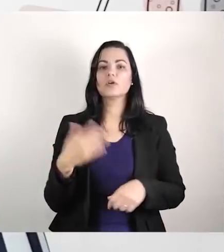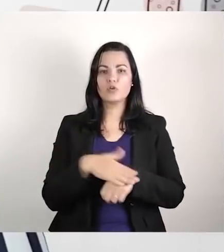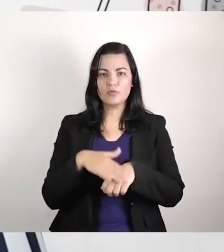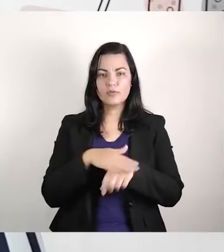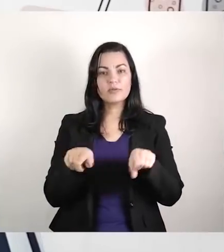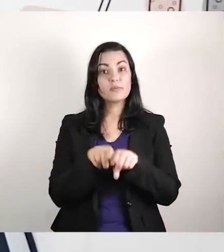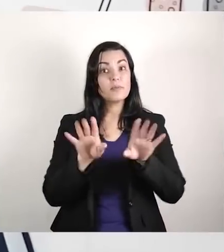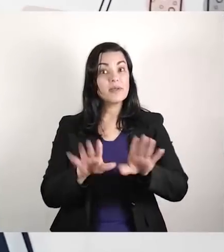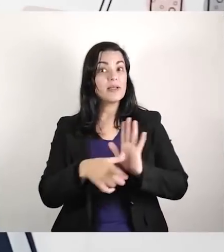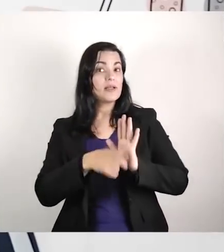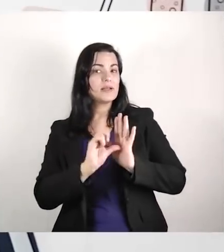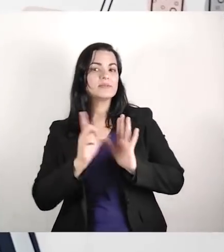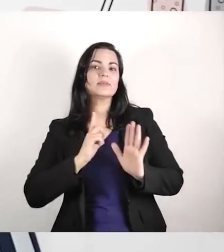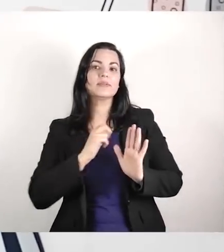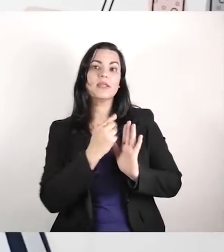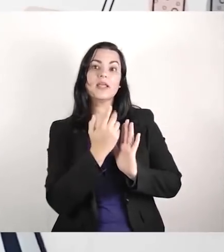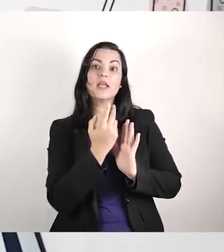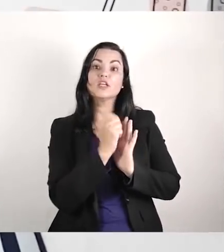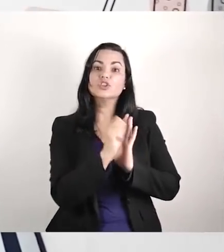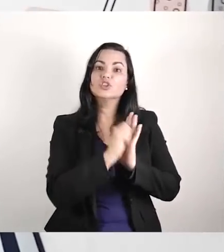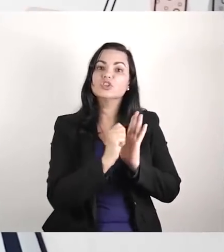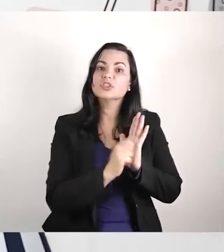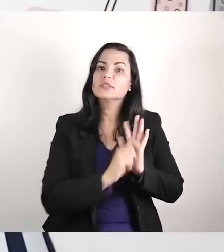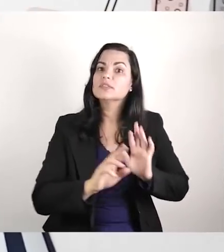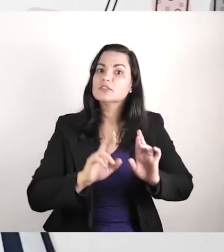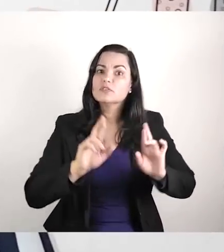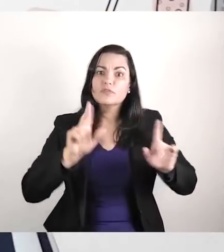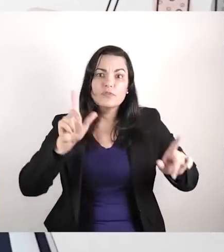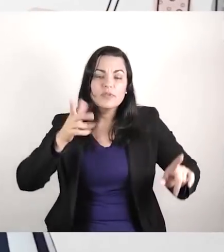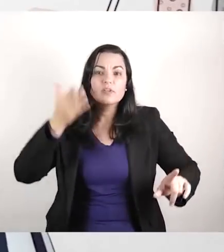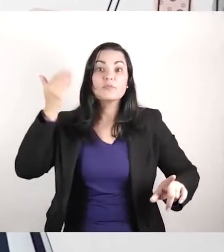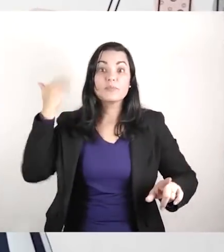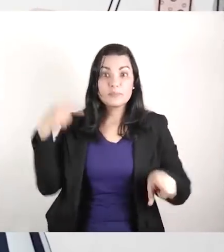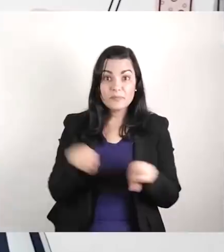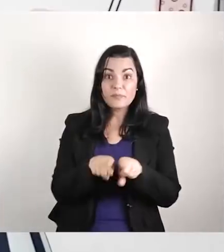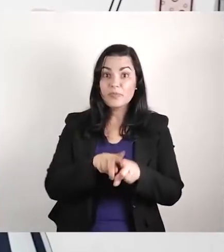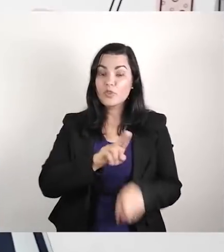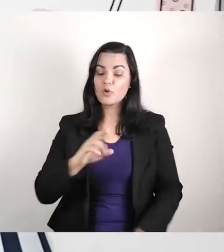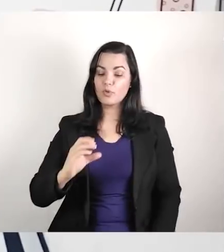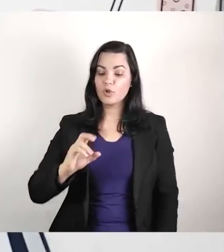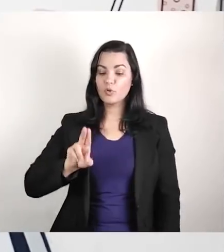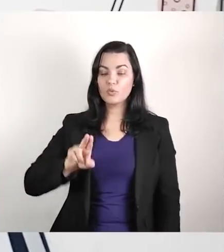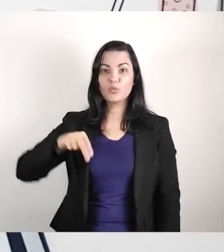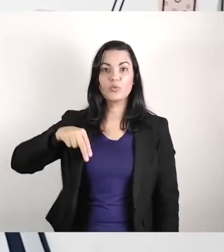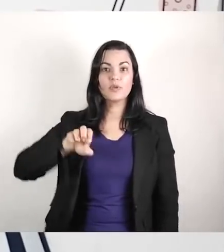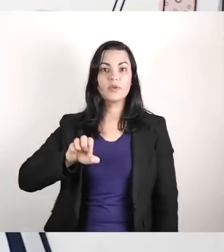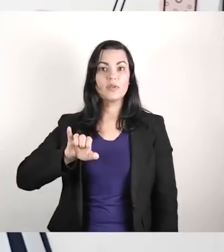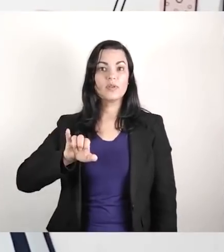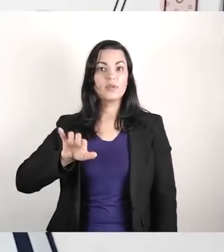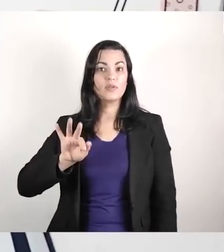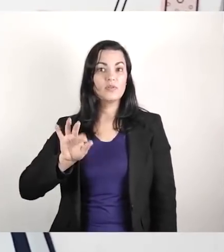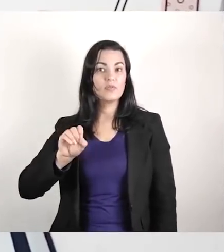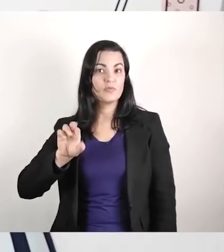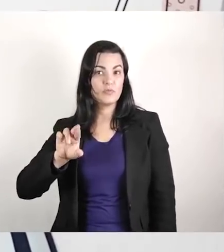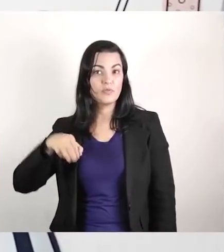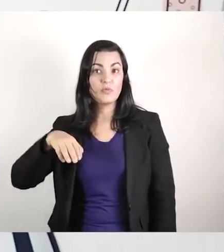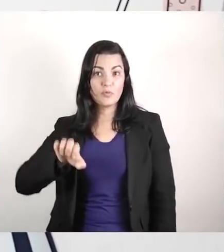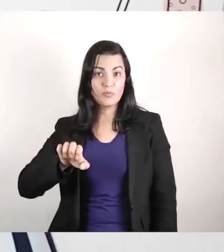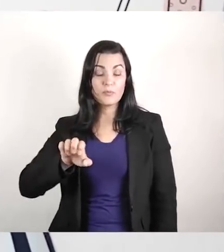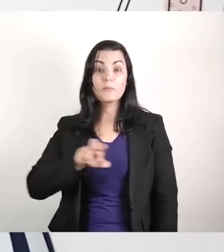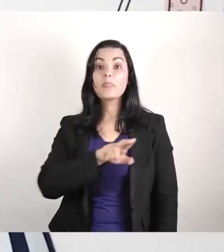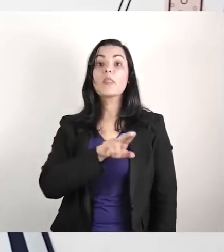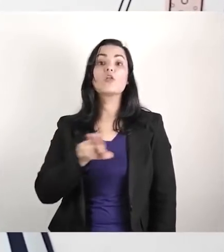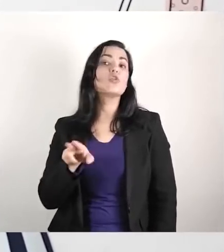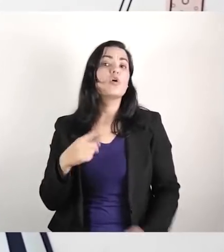escrita para te mostrar. A escrita cuneiforme. O nome deriva